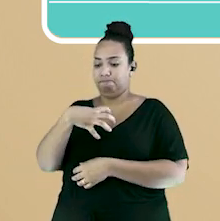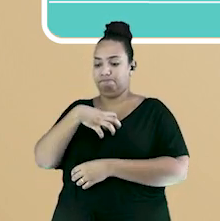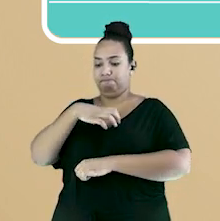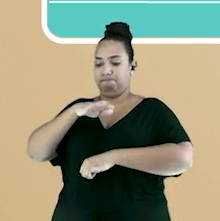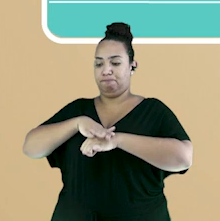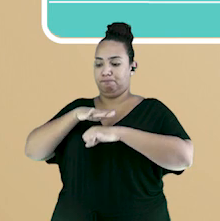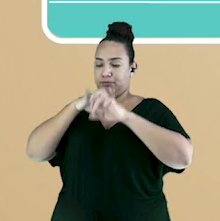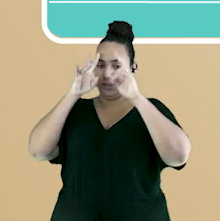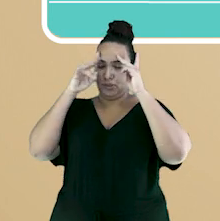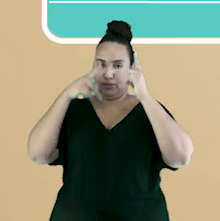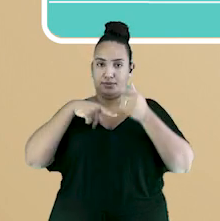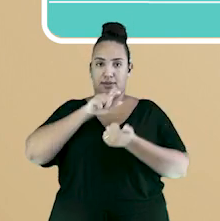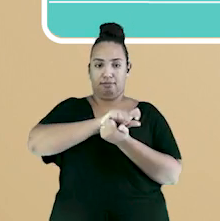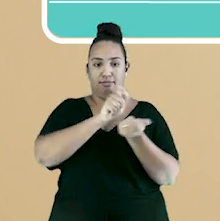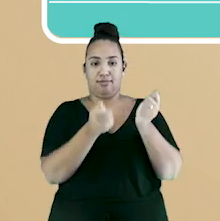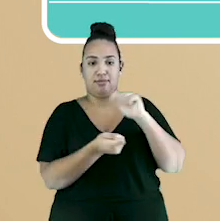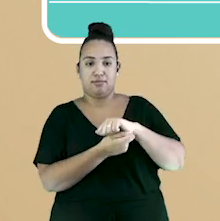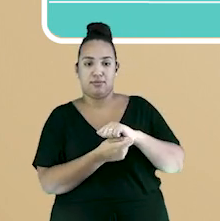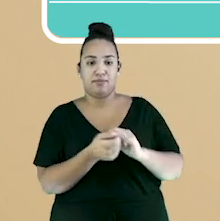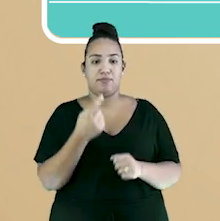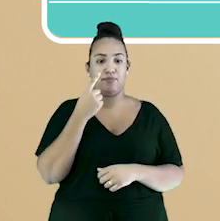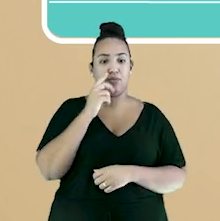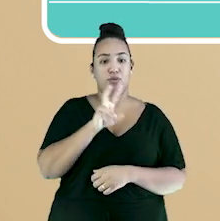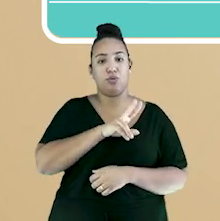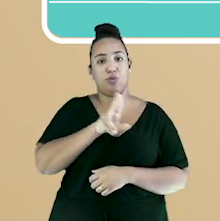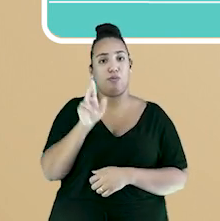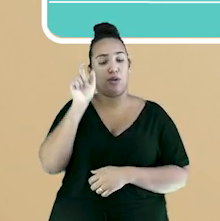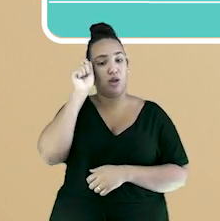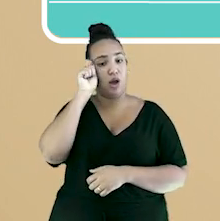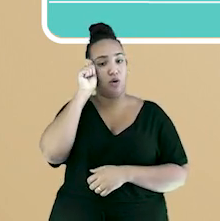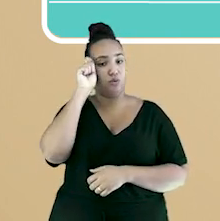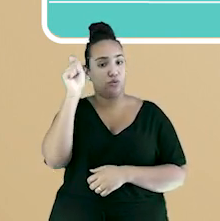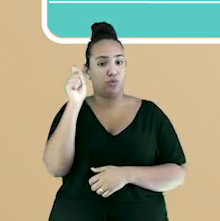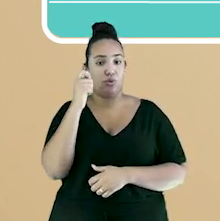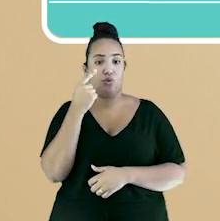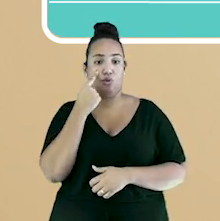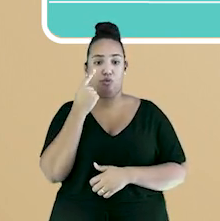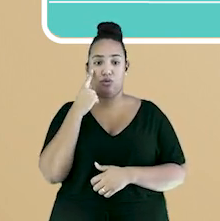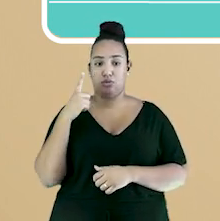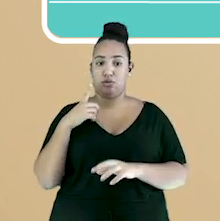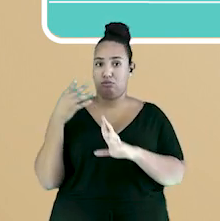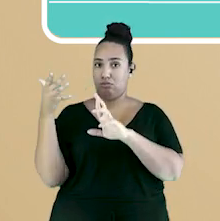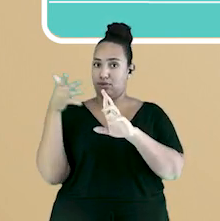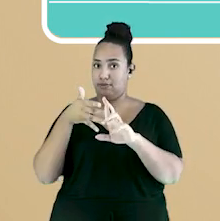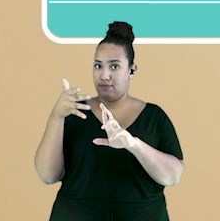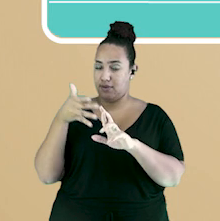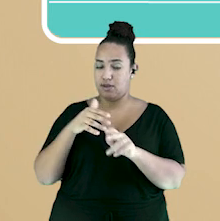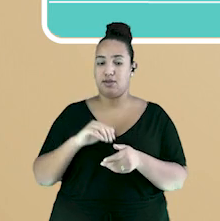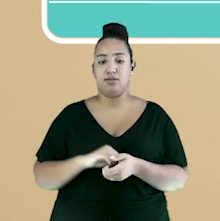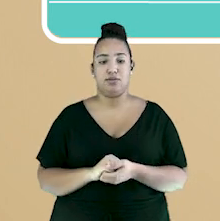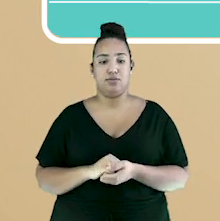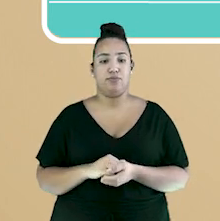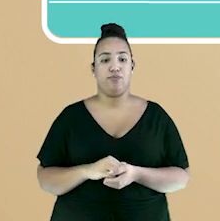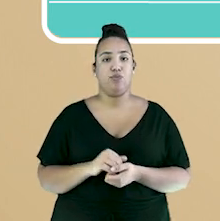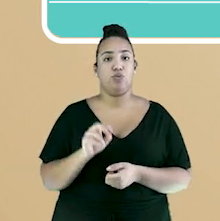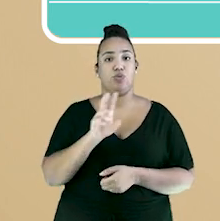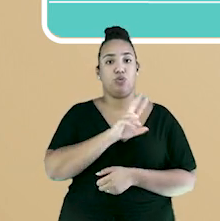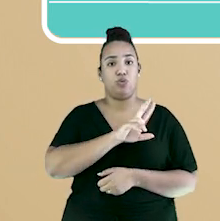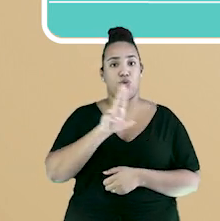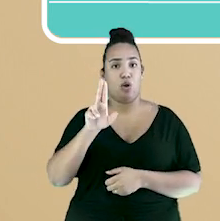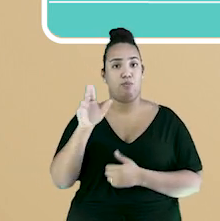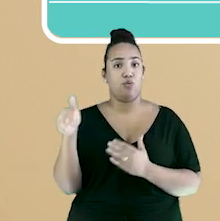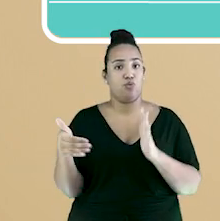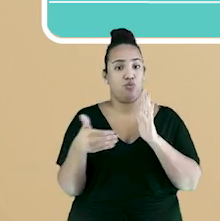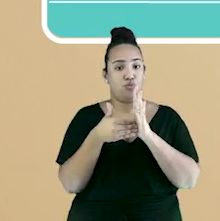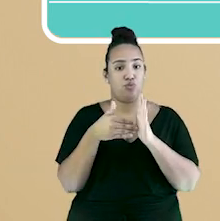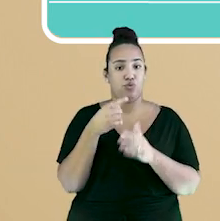Observem que, em ambos os casos, os nomes dos autores dos trechos recebem as devidas referências. É destacado seu último